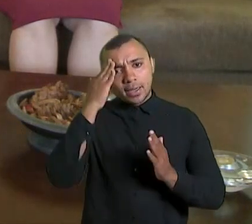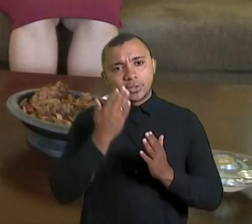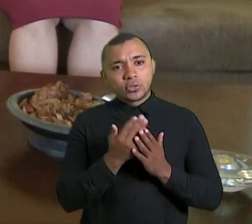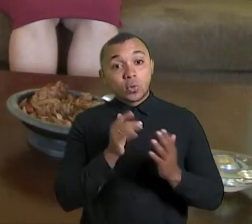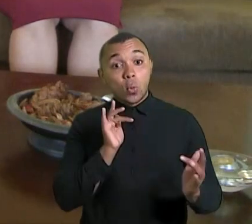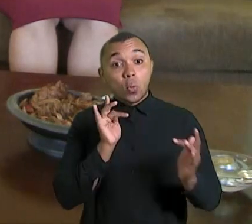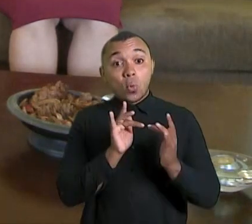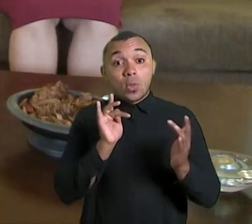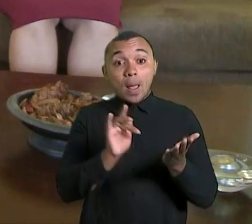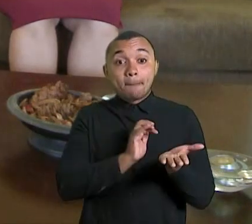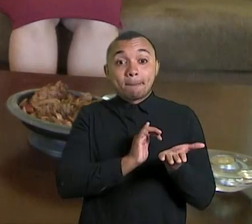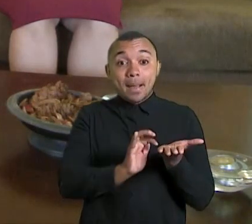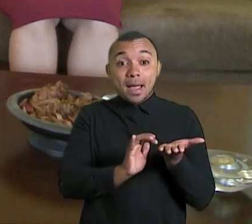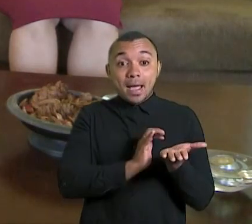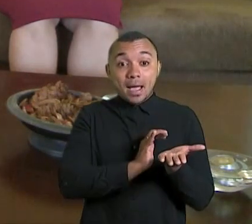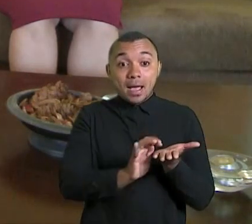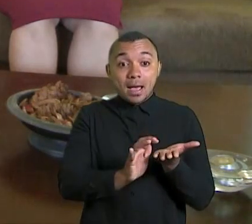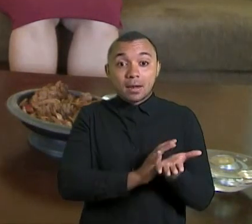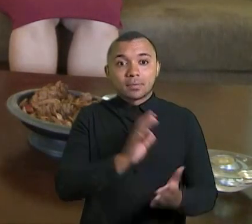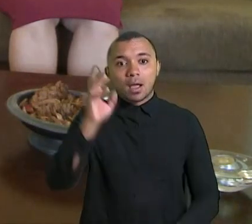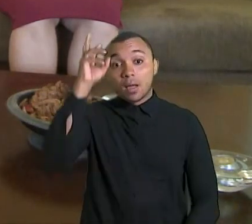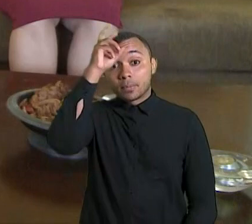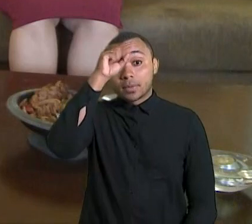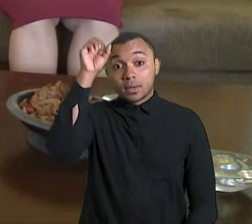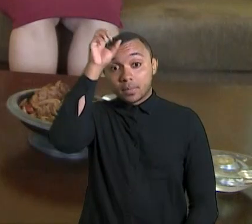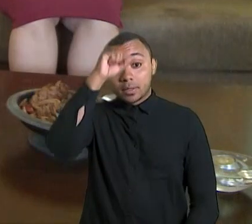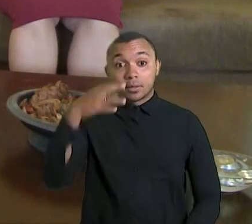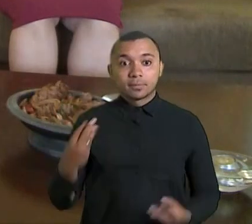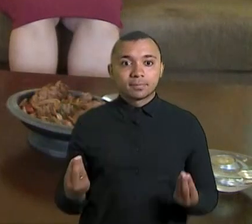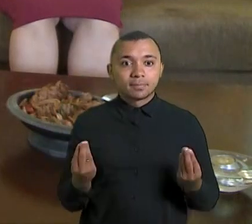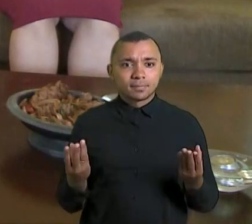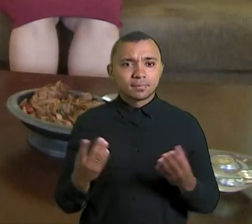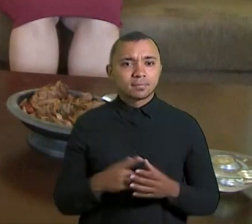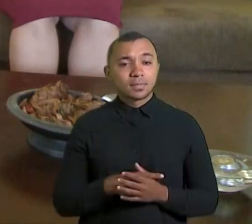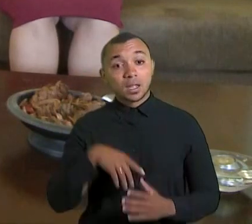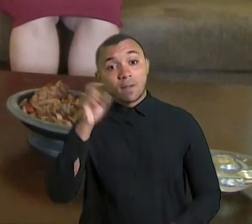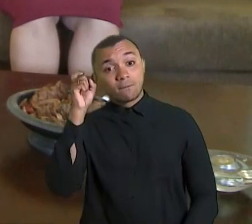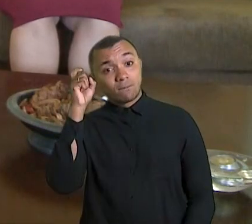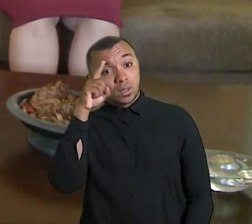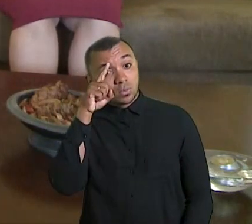Braille. Como é que foi o seu processo educacional? Também foi difícil?